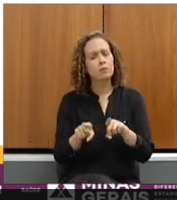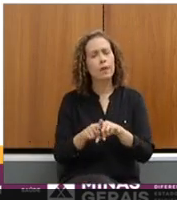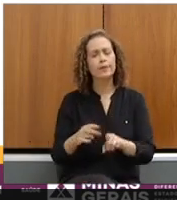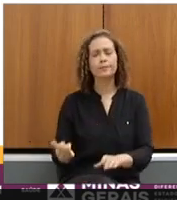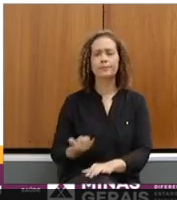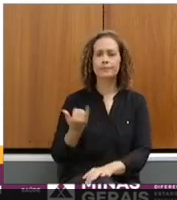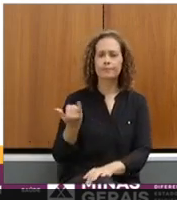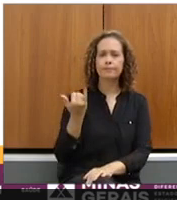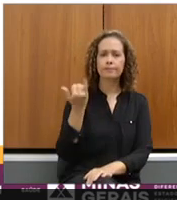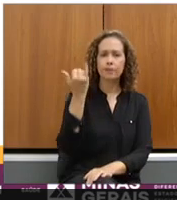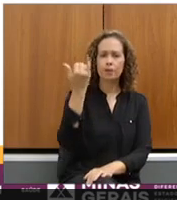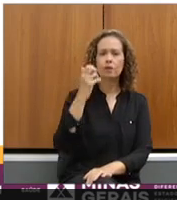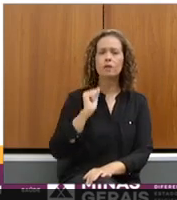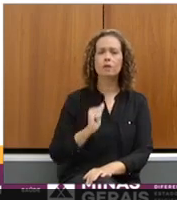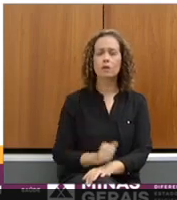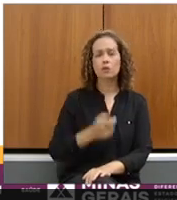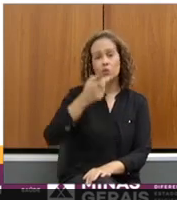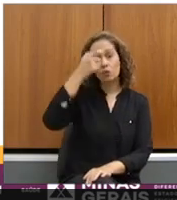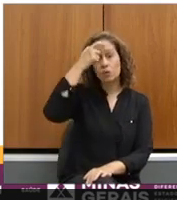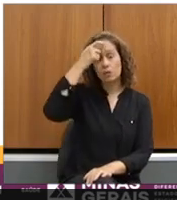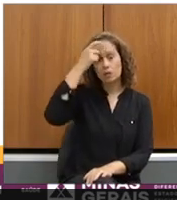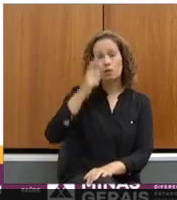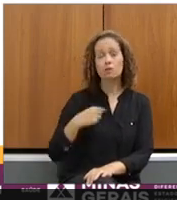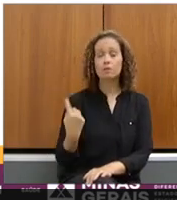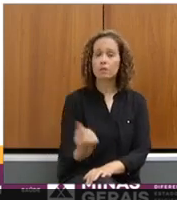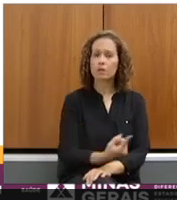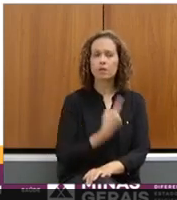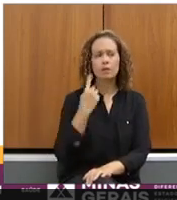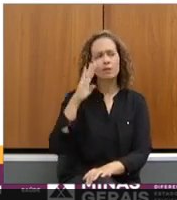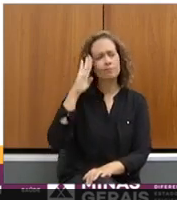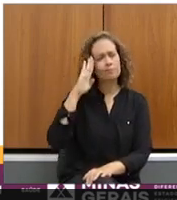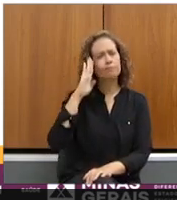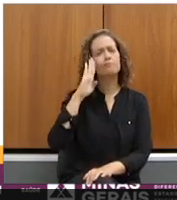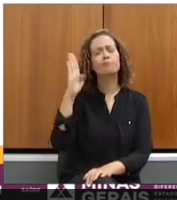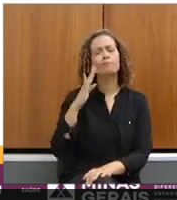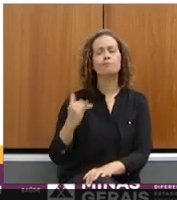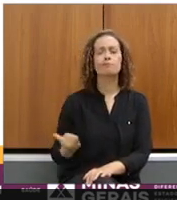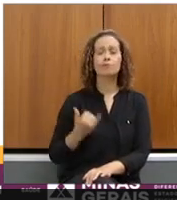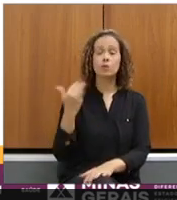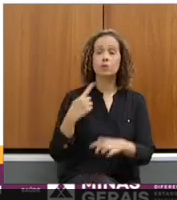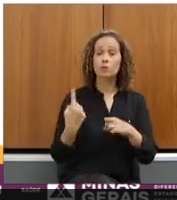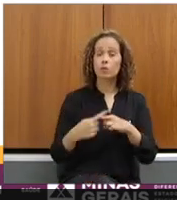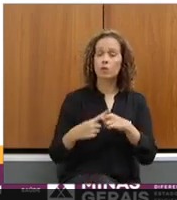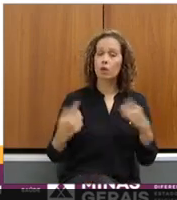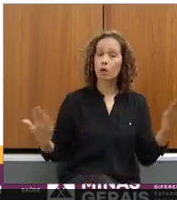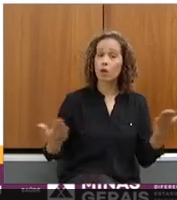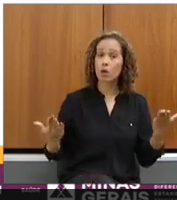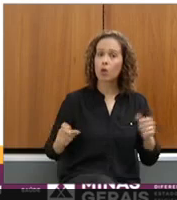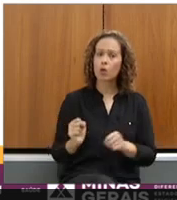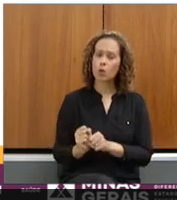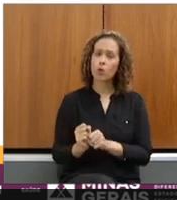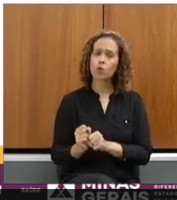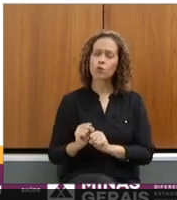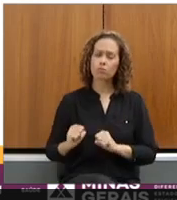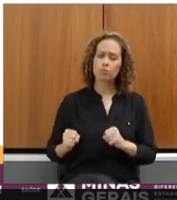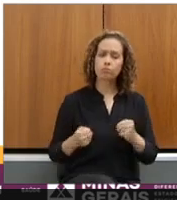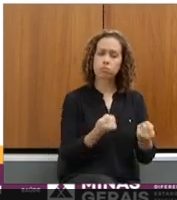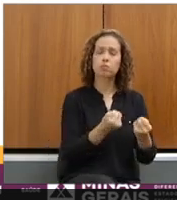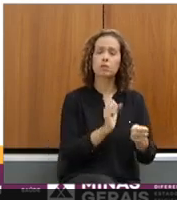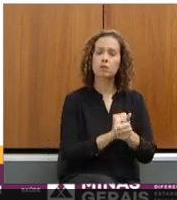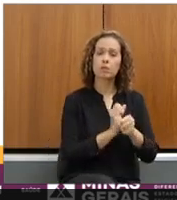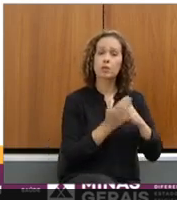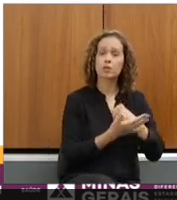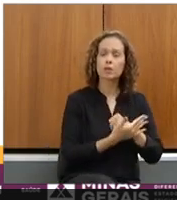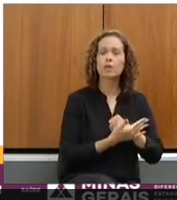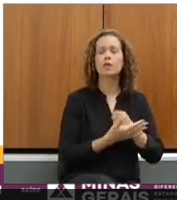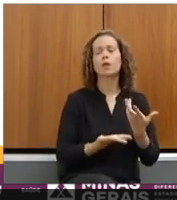posicionamento muito consciente isso para nós é fundamental Porque hoje o combate da epidemia a principal ação